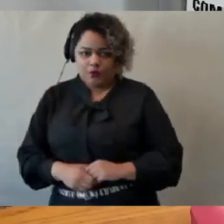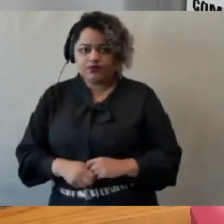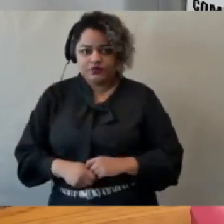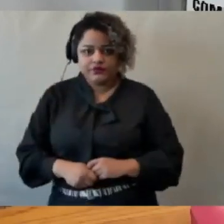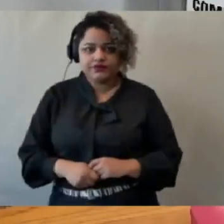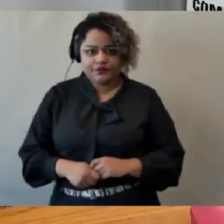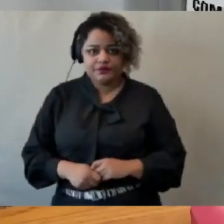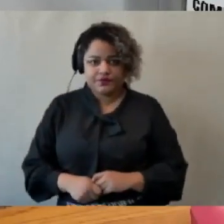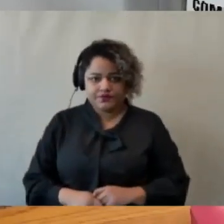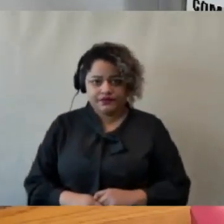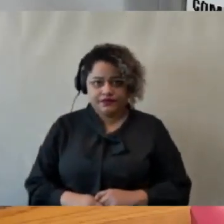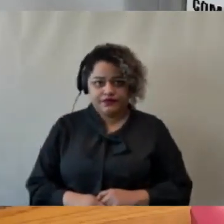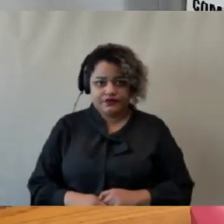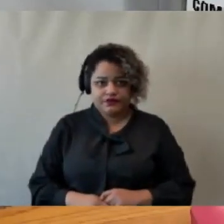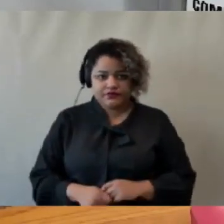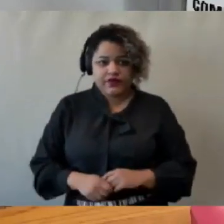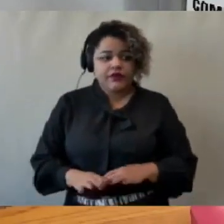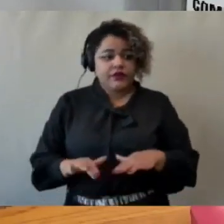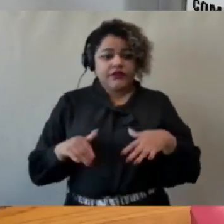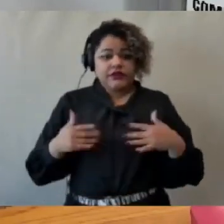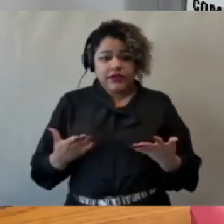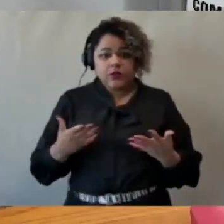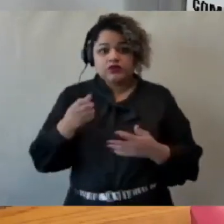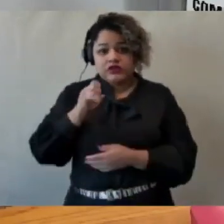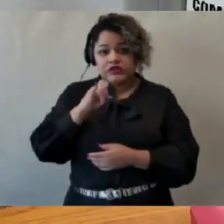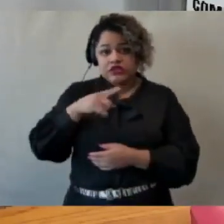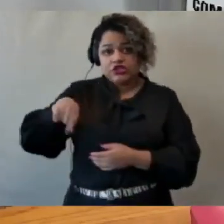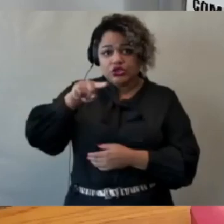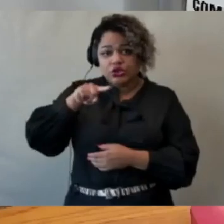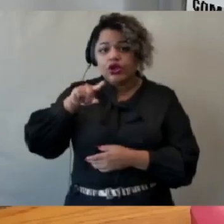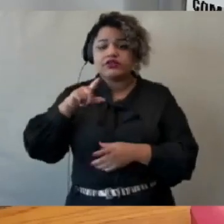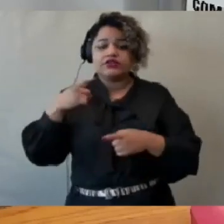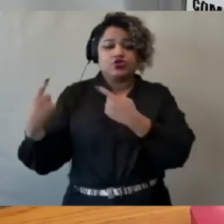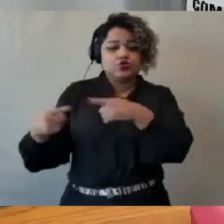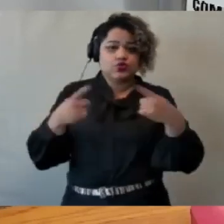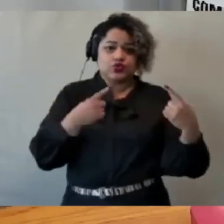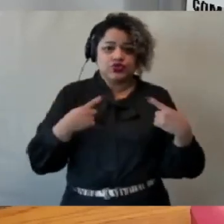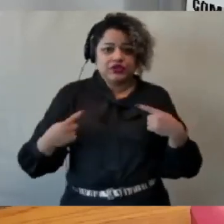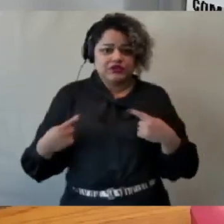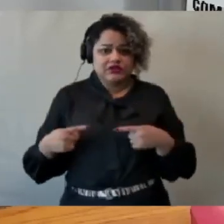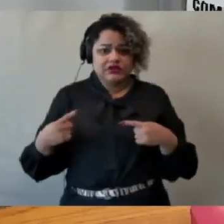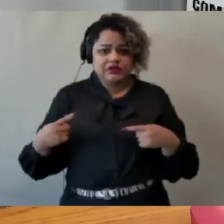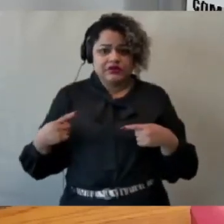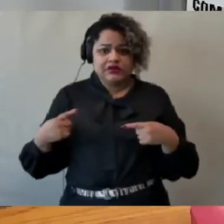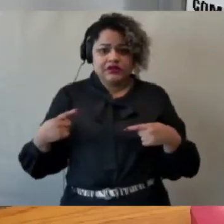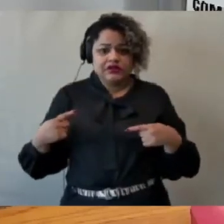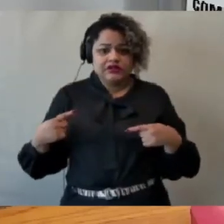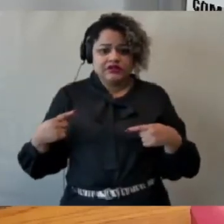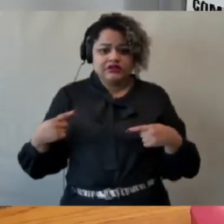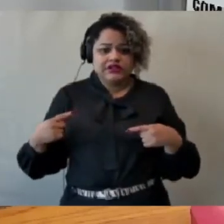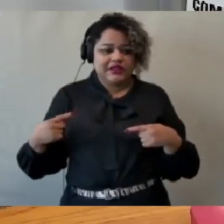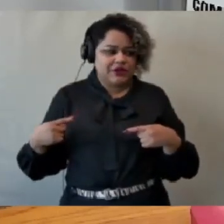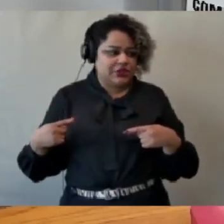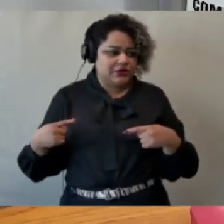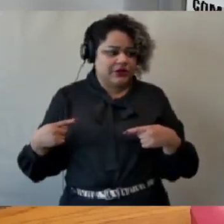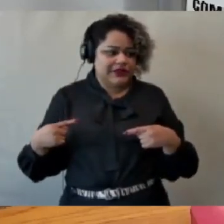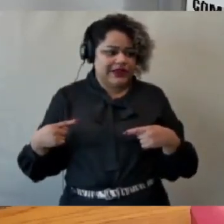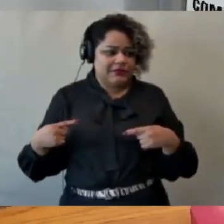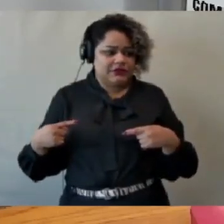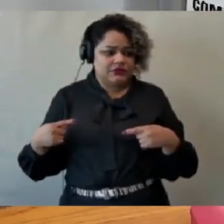escola pública, se a gente for discutir escola pública e EAD aqui dentro. Se a gente for discutir magistério,